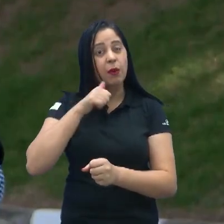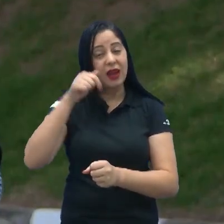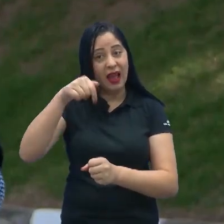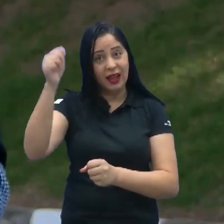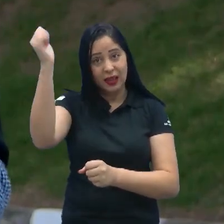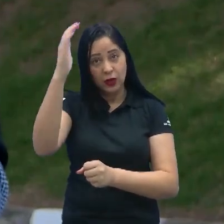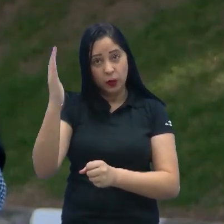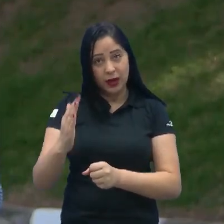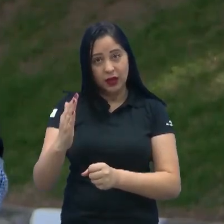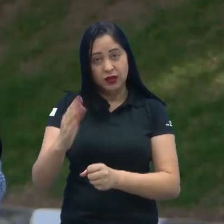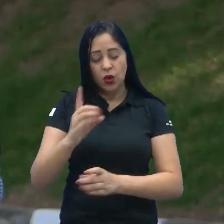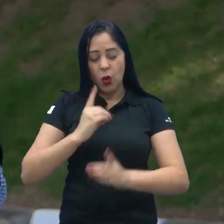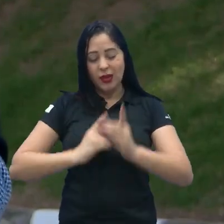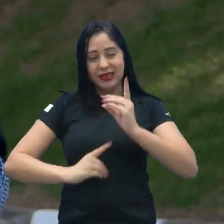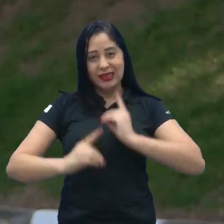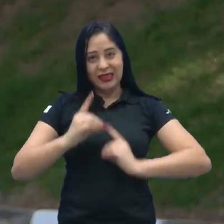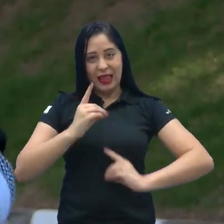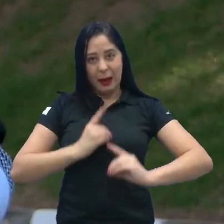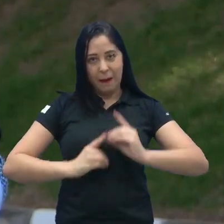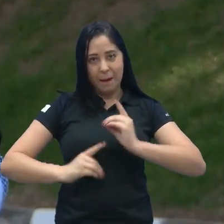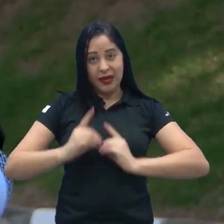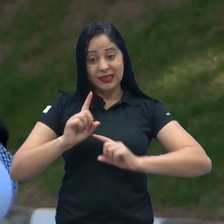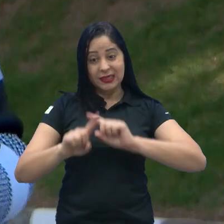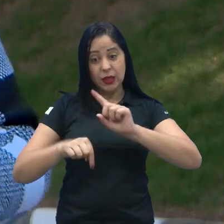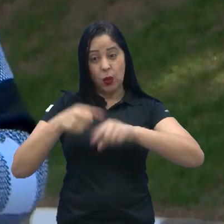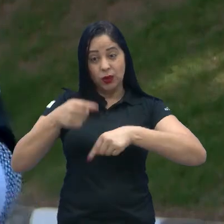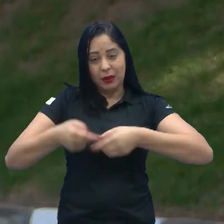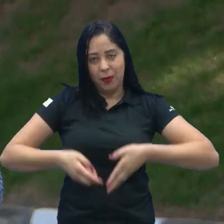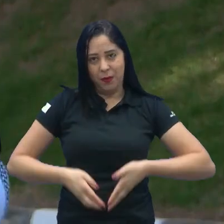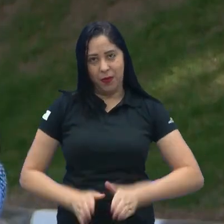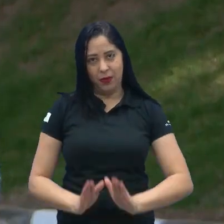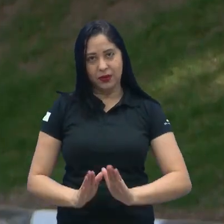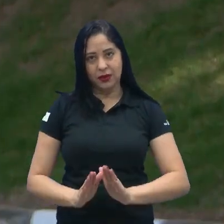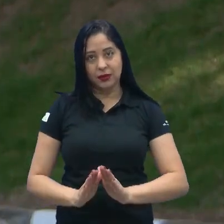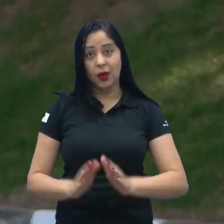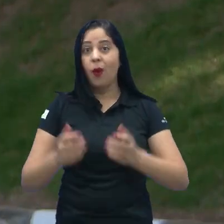têm depressão pós-parto. E aí é necessário